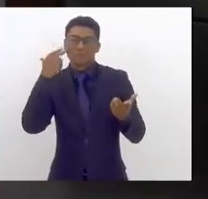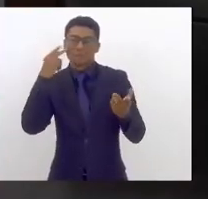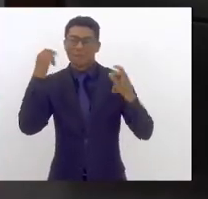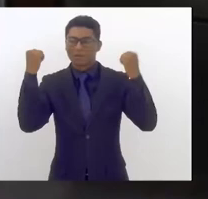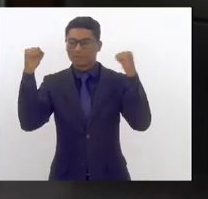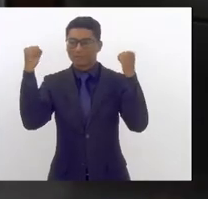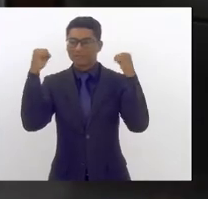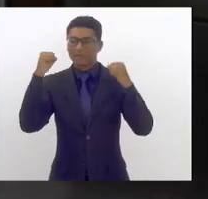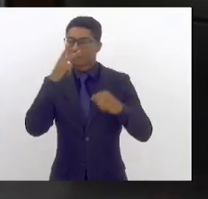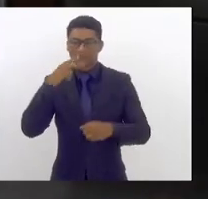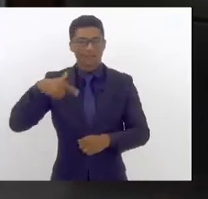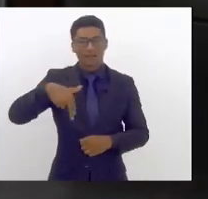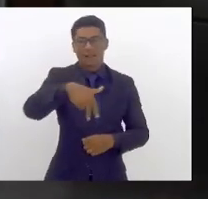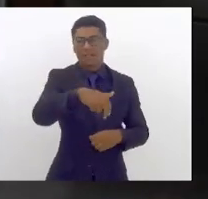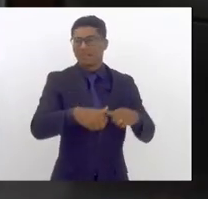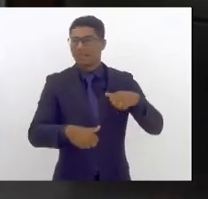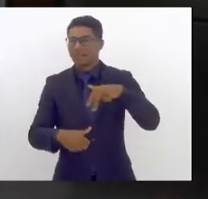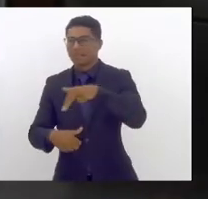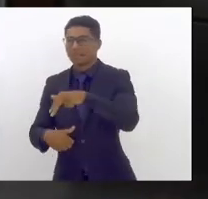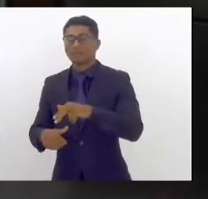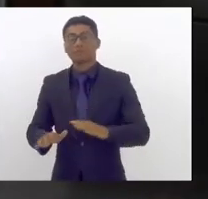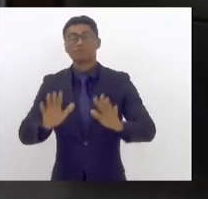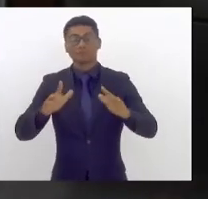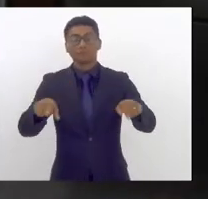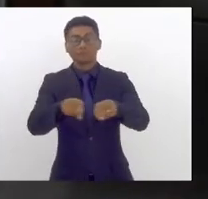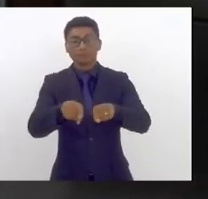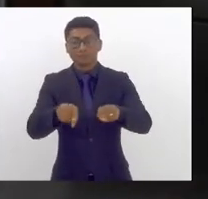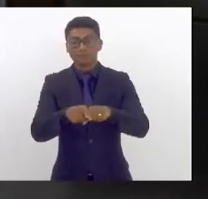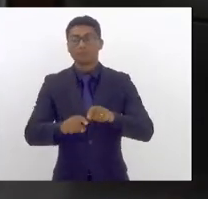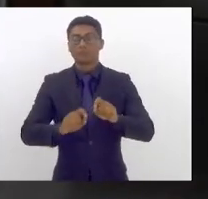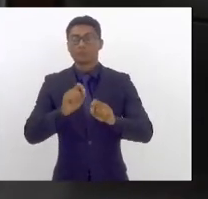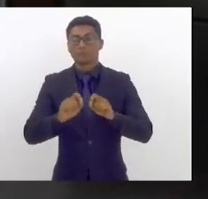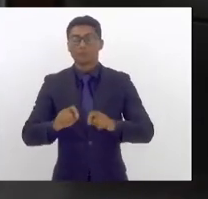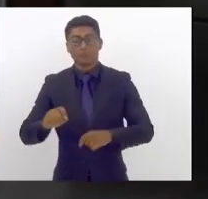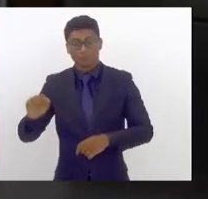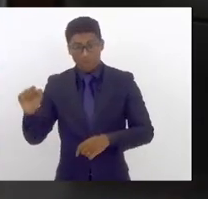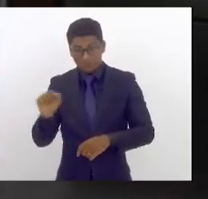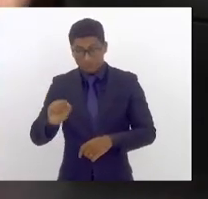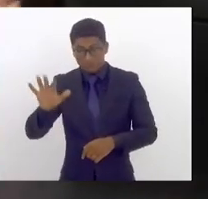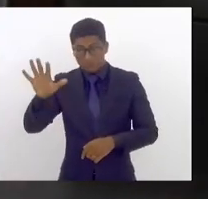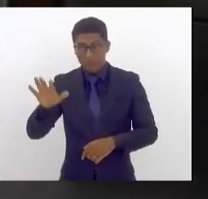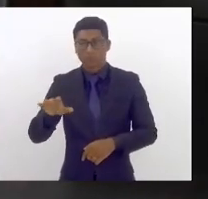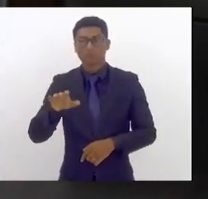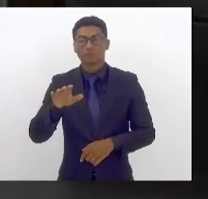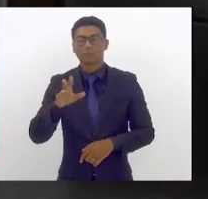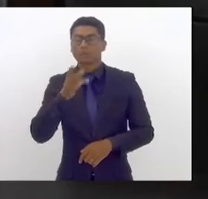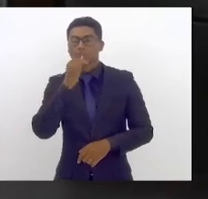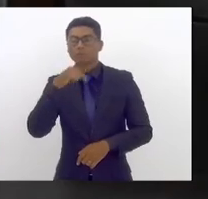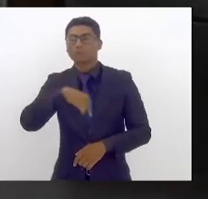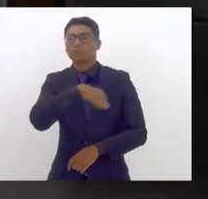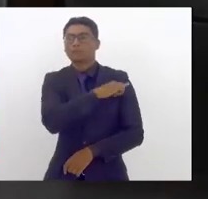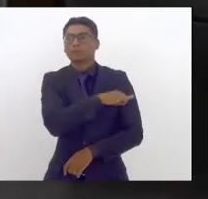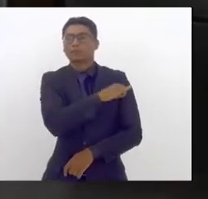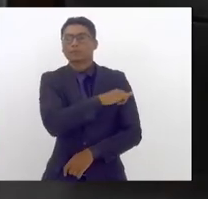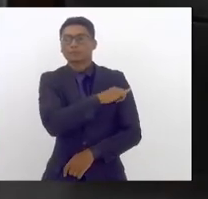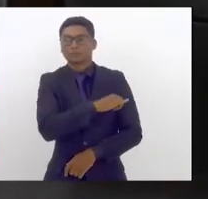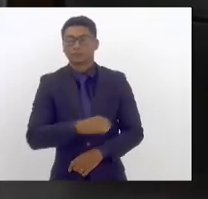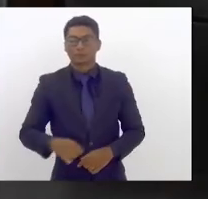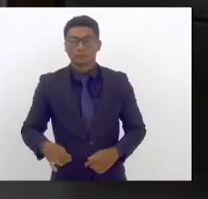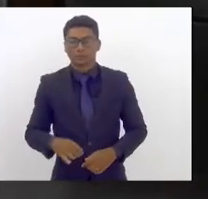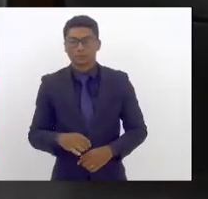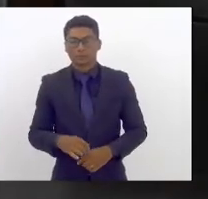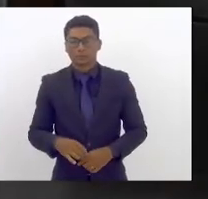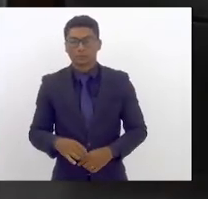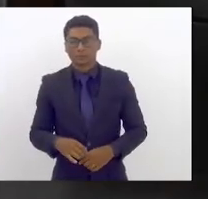alongas distância mas também é a periferia quando você olha aqui no caso do Rio de Janeiro que é muito